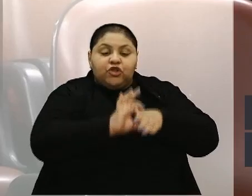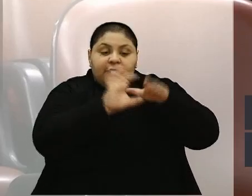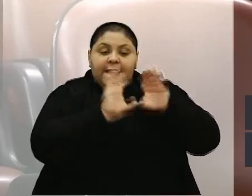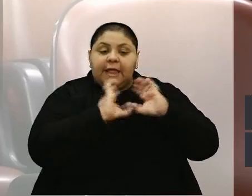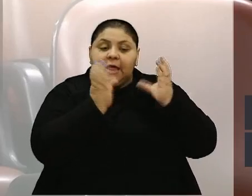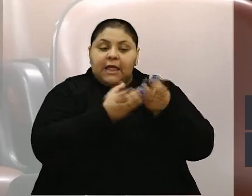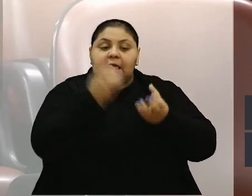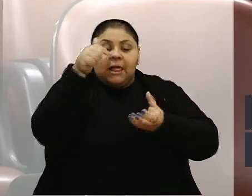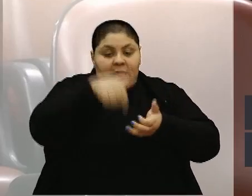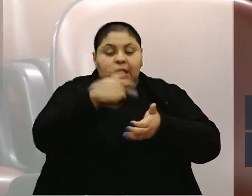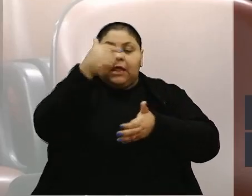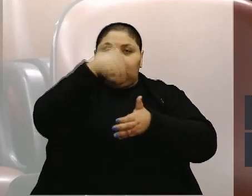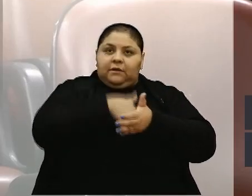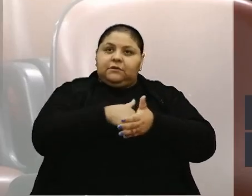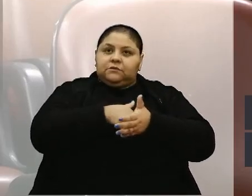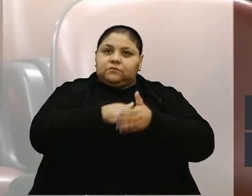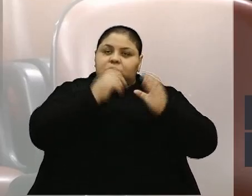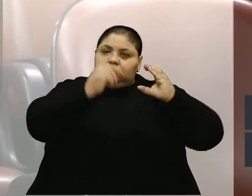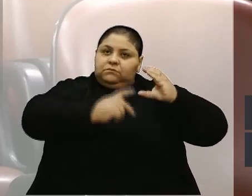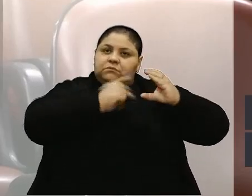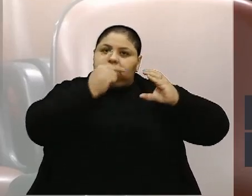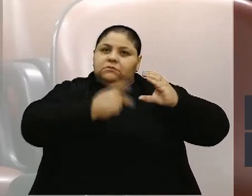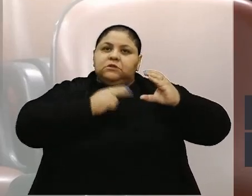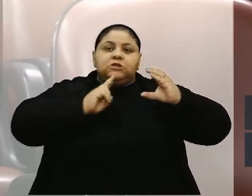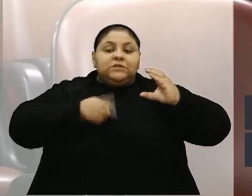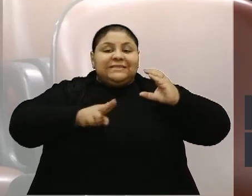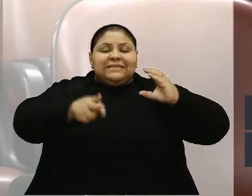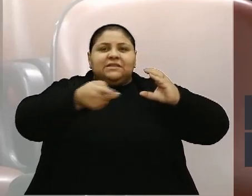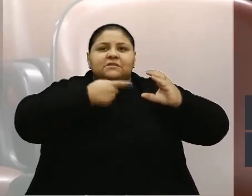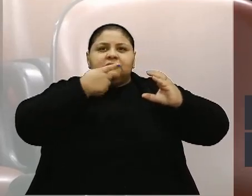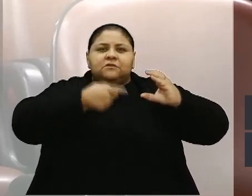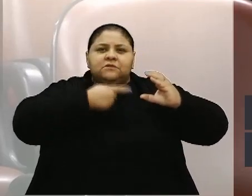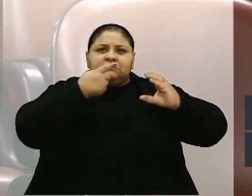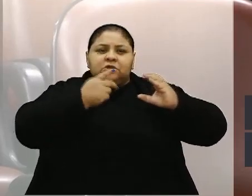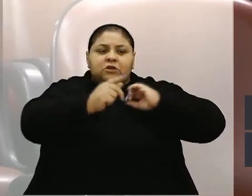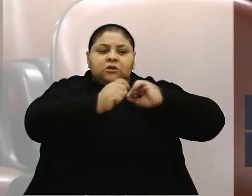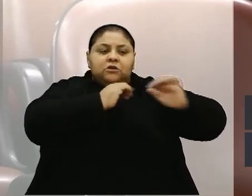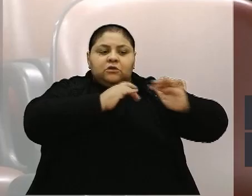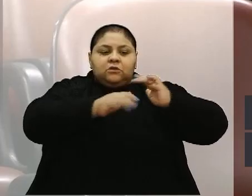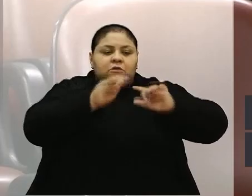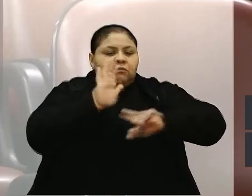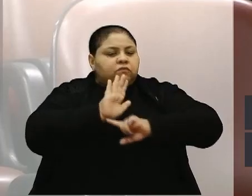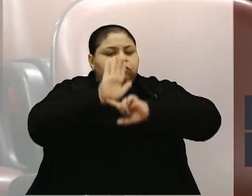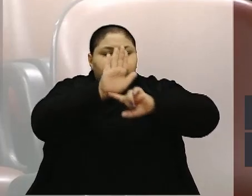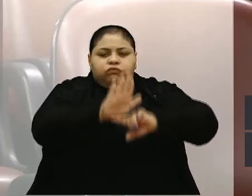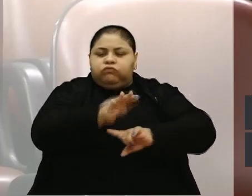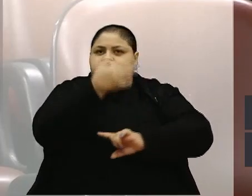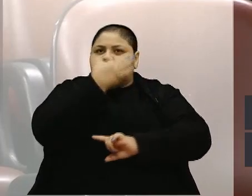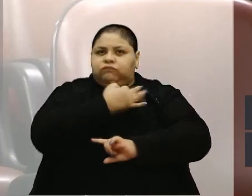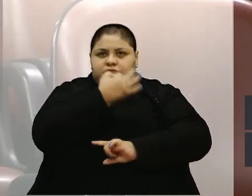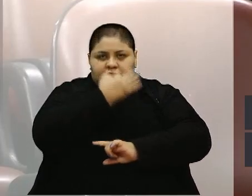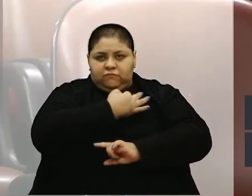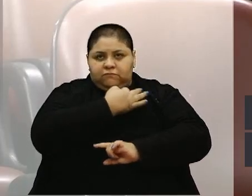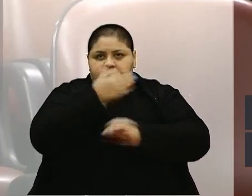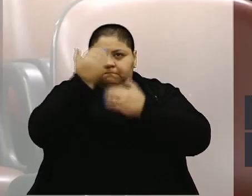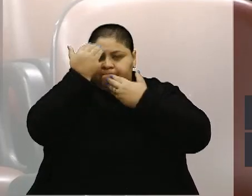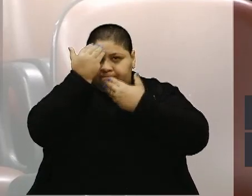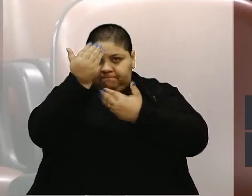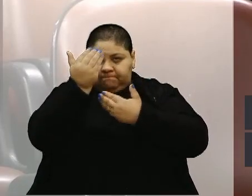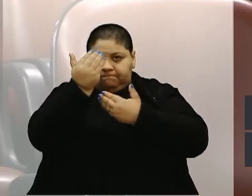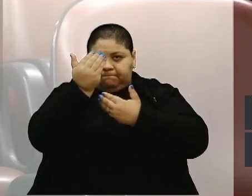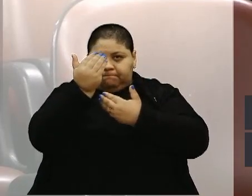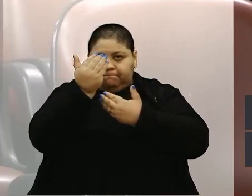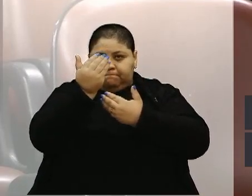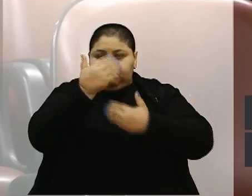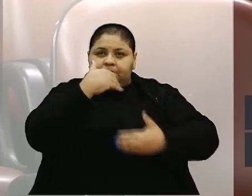comunitária, e aqui dentro da Câmara de Vereadores eu estou sempre falando nesses movimentos que ajudou muito Caxias do Sul. Obrigado, Jesus, por ser